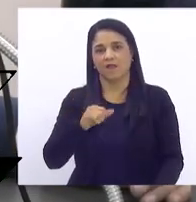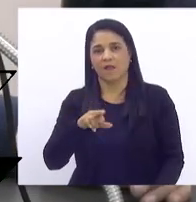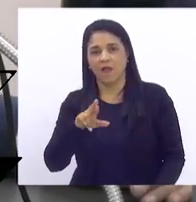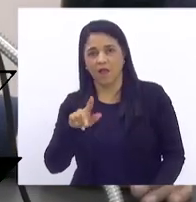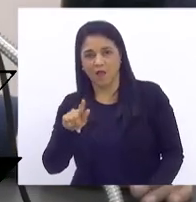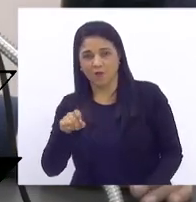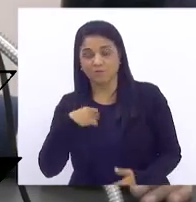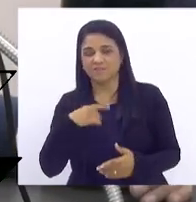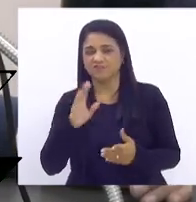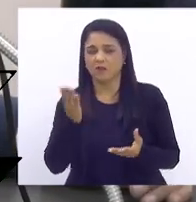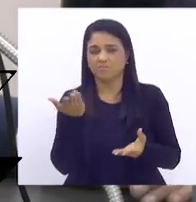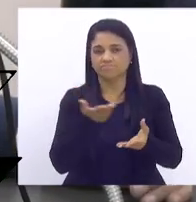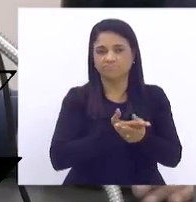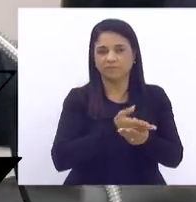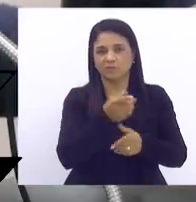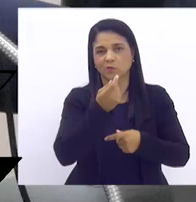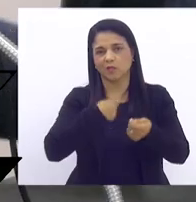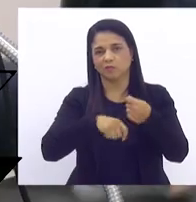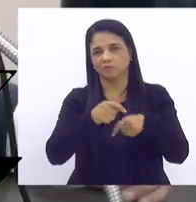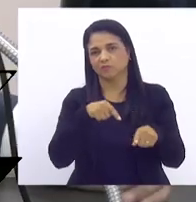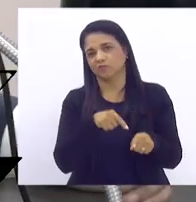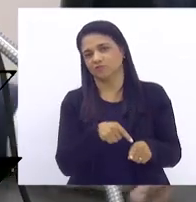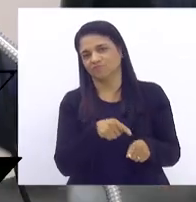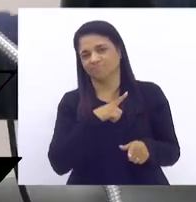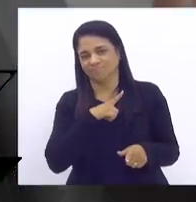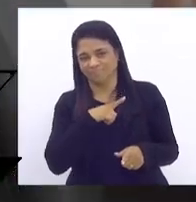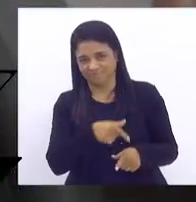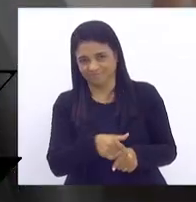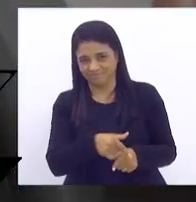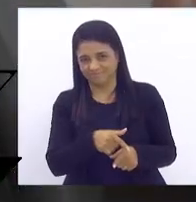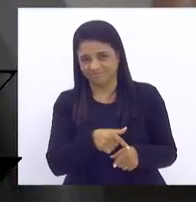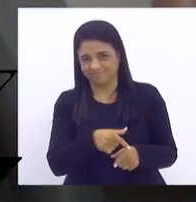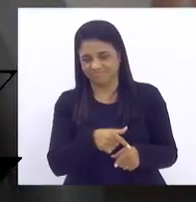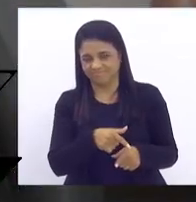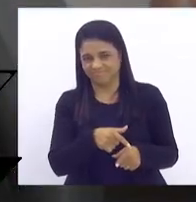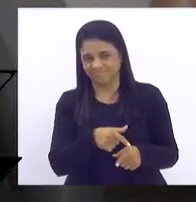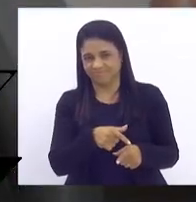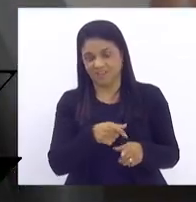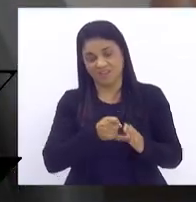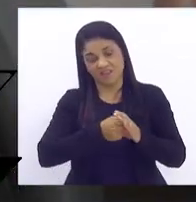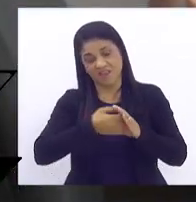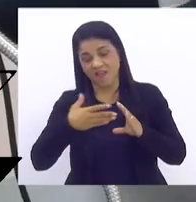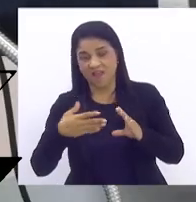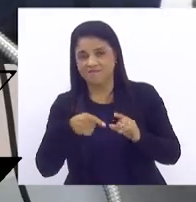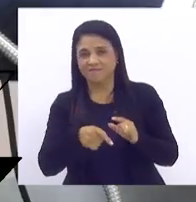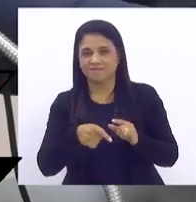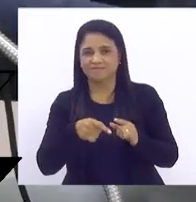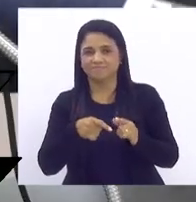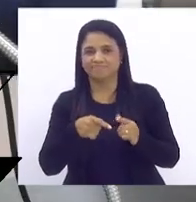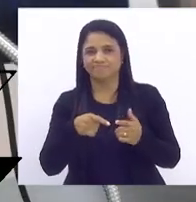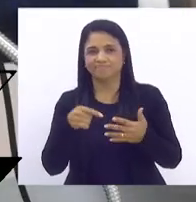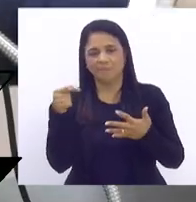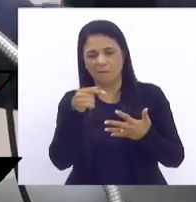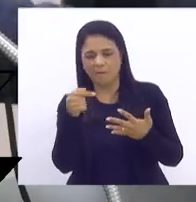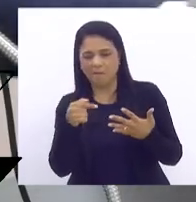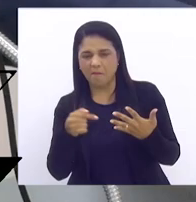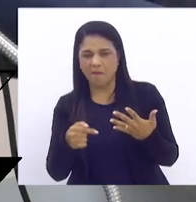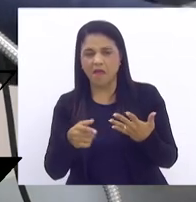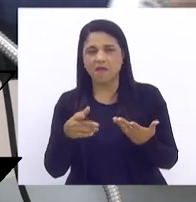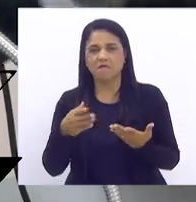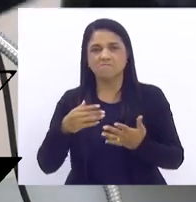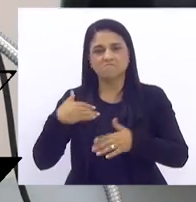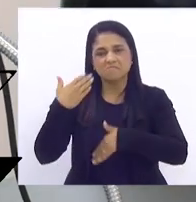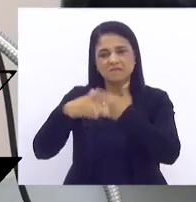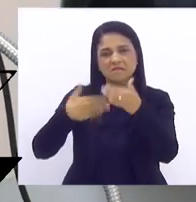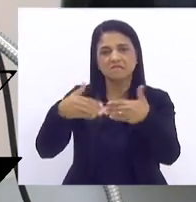processo administrativo aberto, você não faz jus aqui às características de meritocracia ou carreira ilibada, você tem um